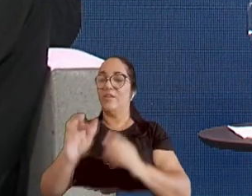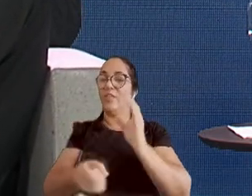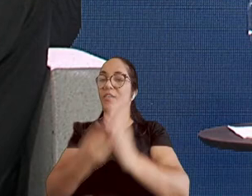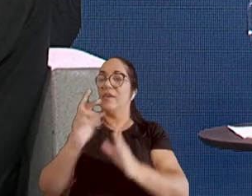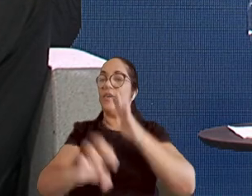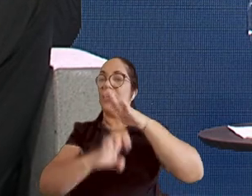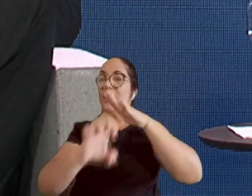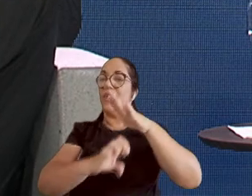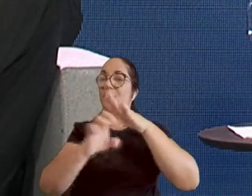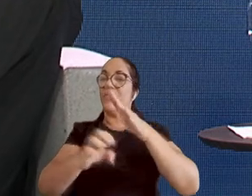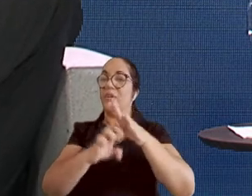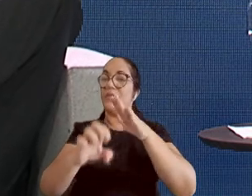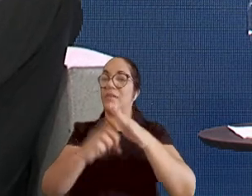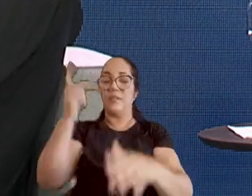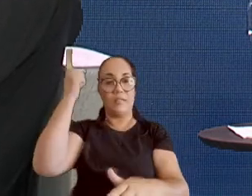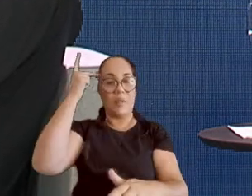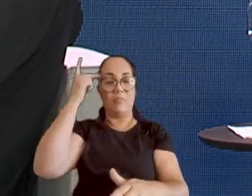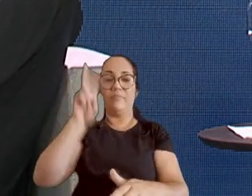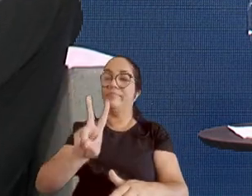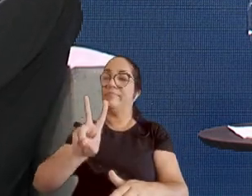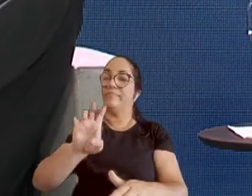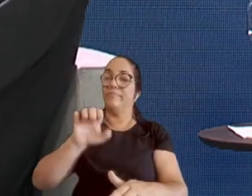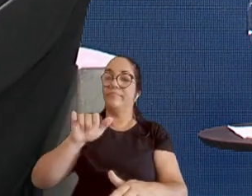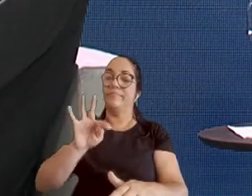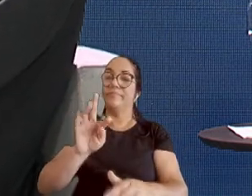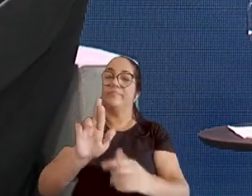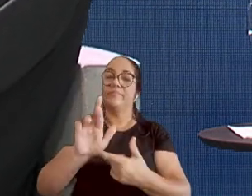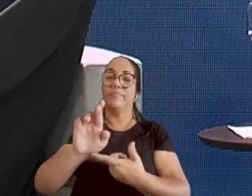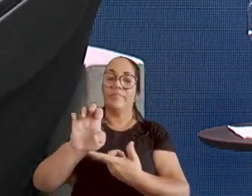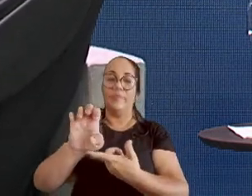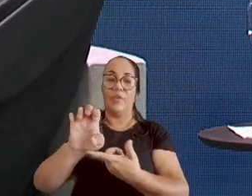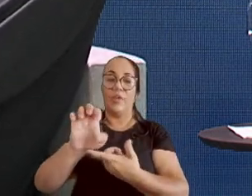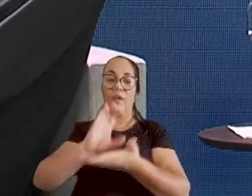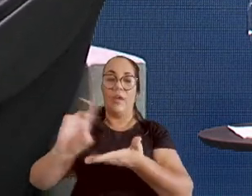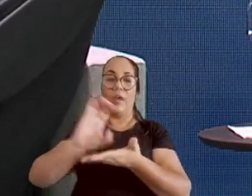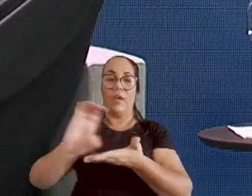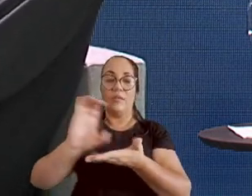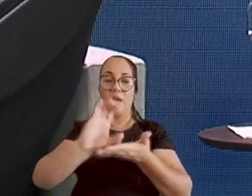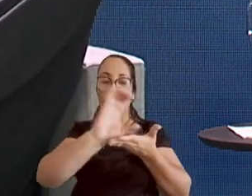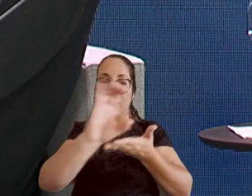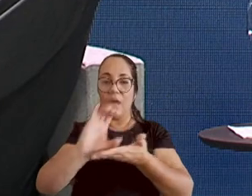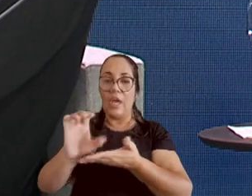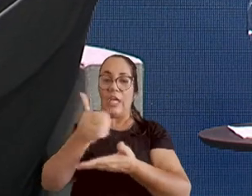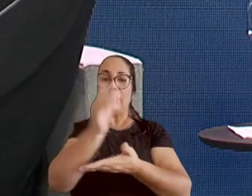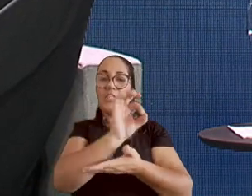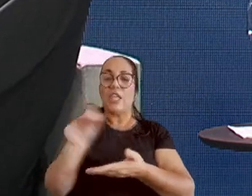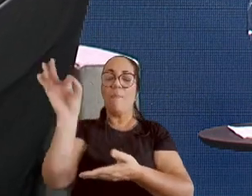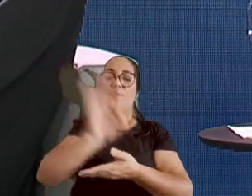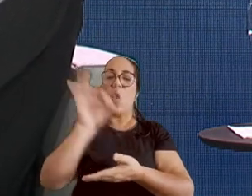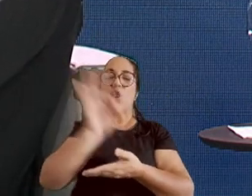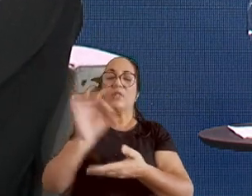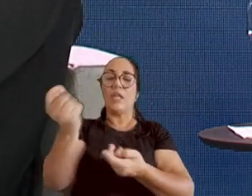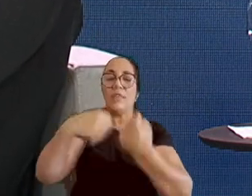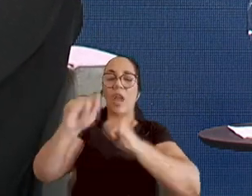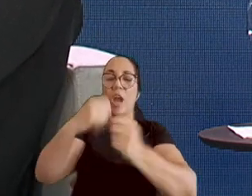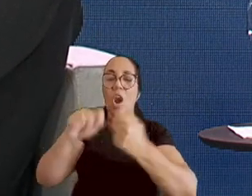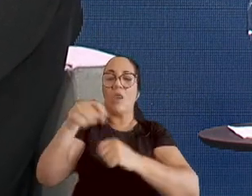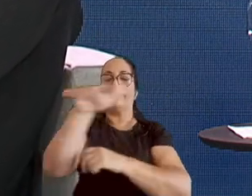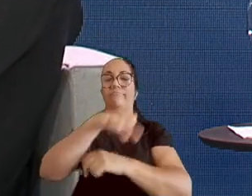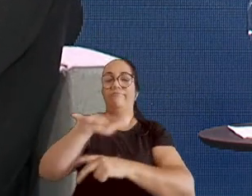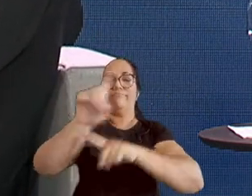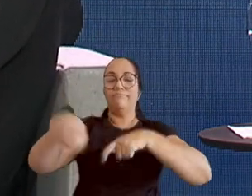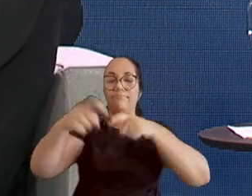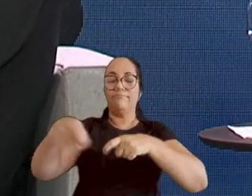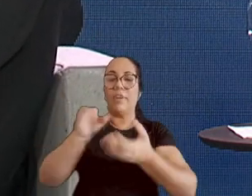nós somos uma gestora adventurepton 100% focada no agronegócio na América Latina então a gente investe na Argentina